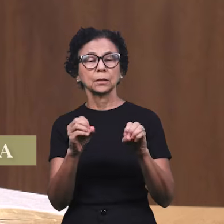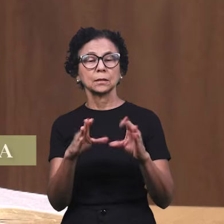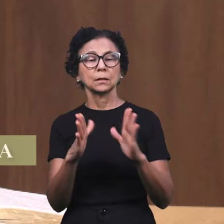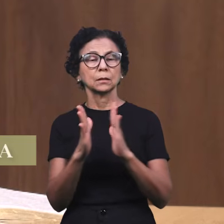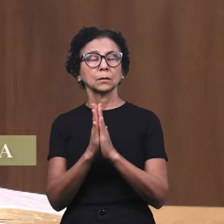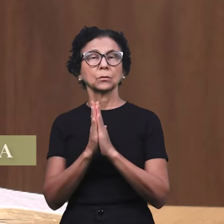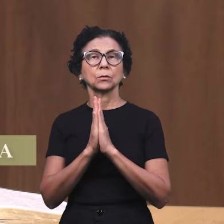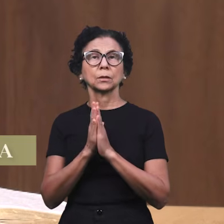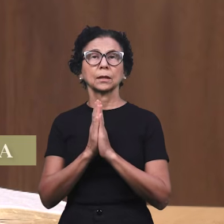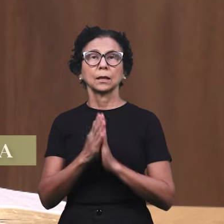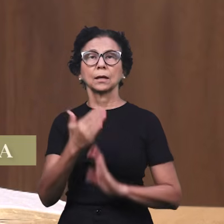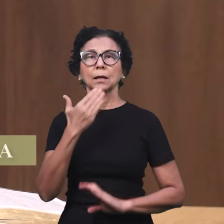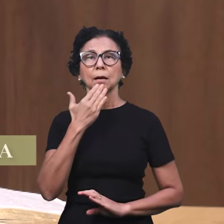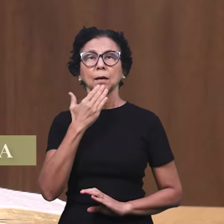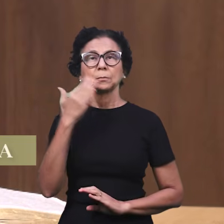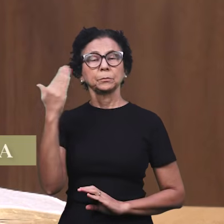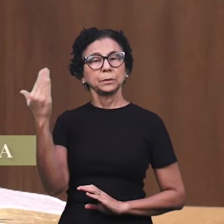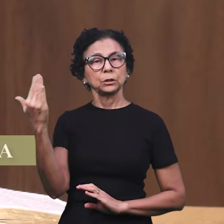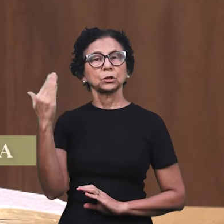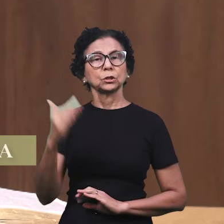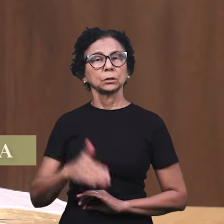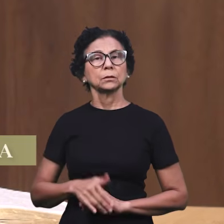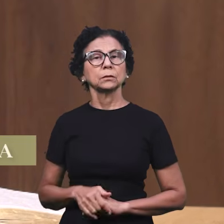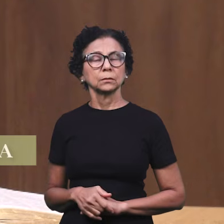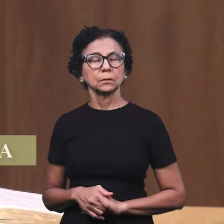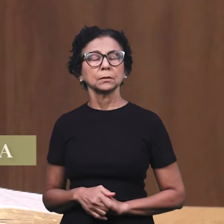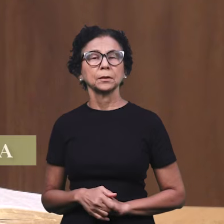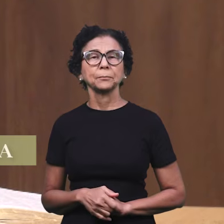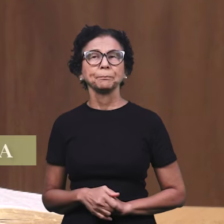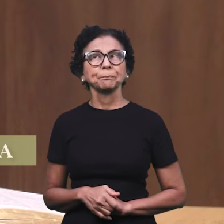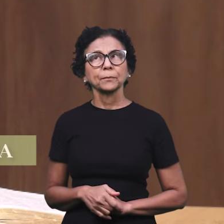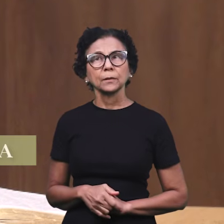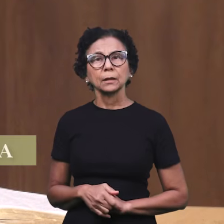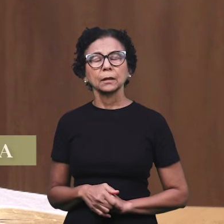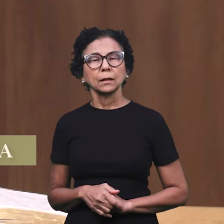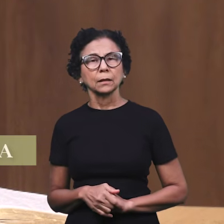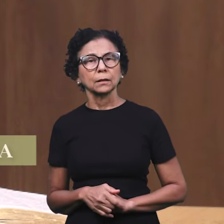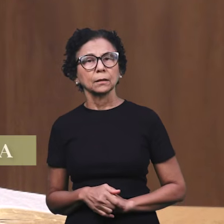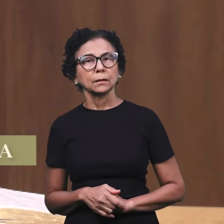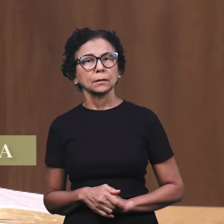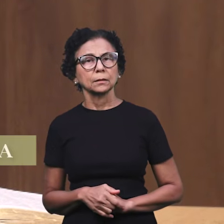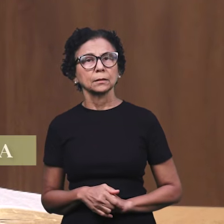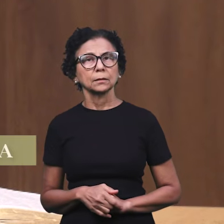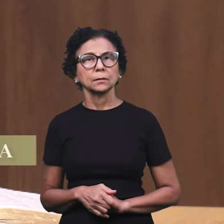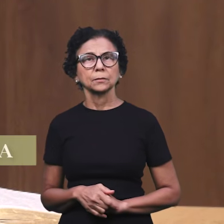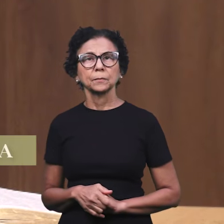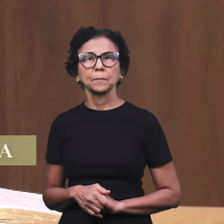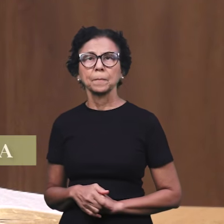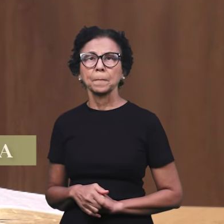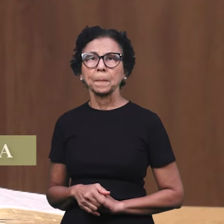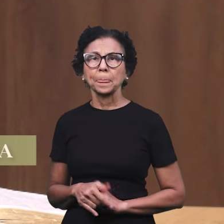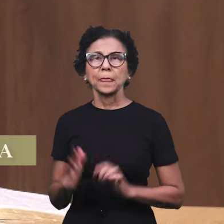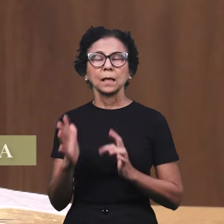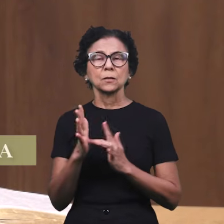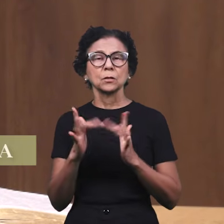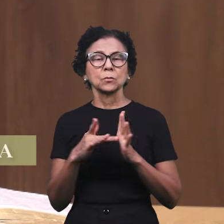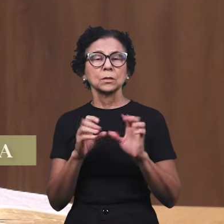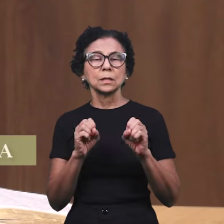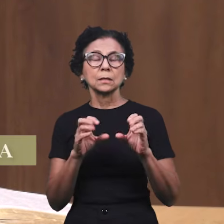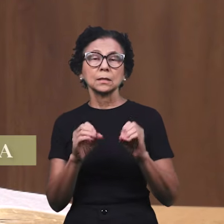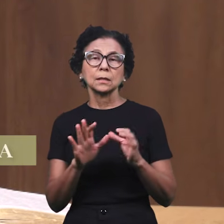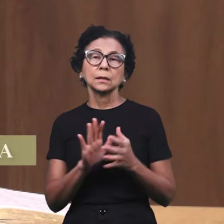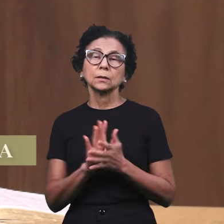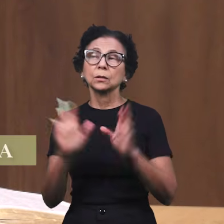olha, que o reino de Deus, ele fala, o reino de Deus que se faça presente, né? Isso é importante,